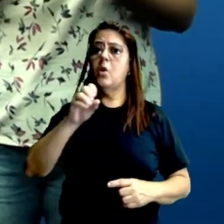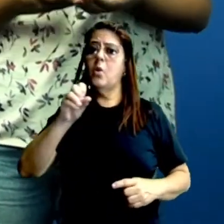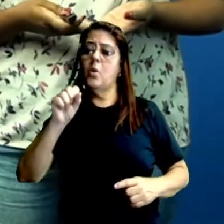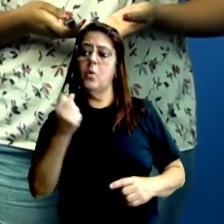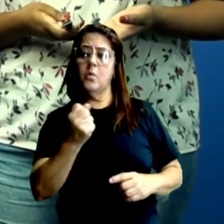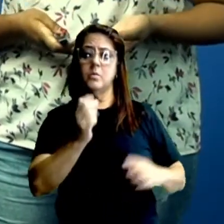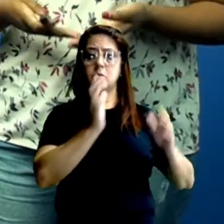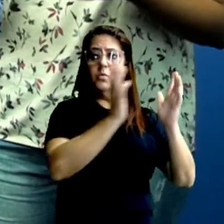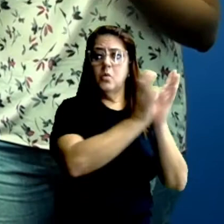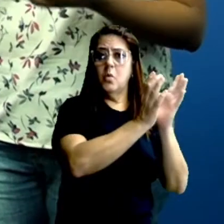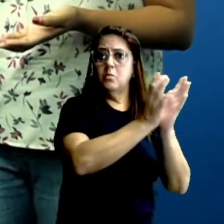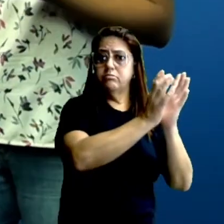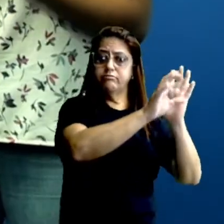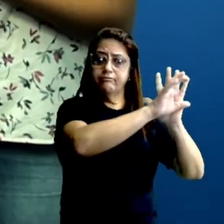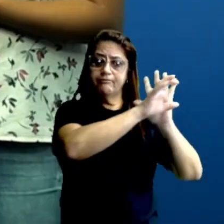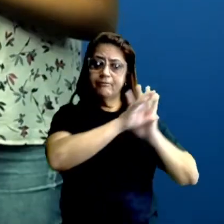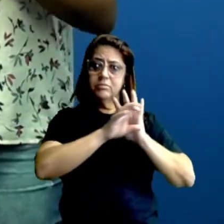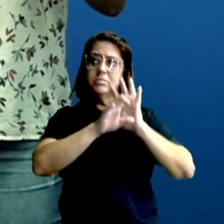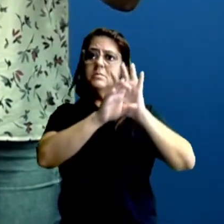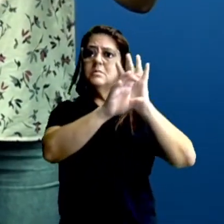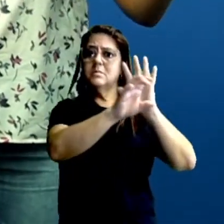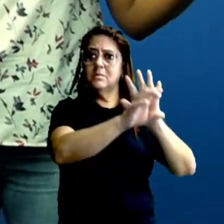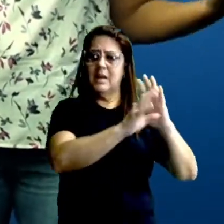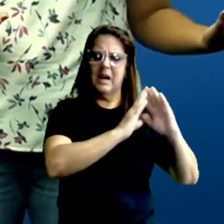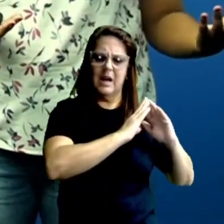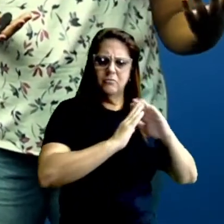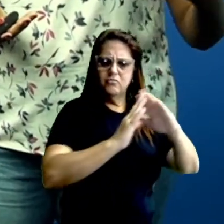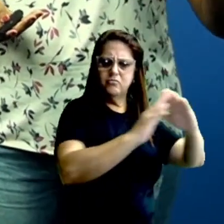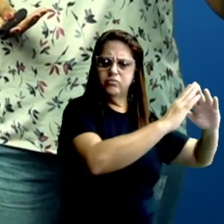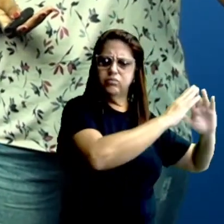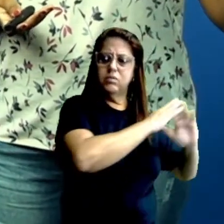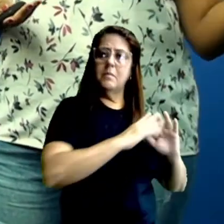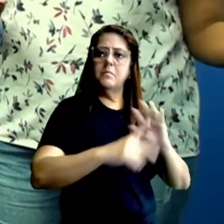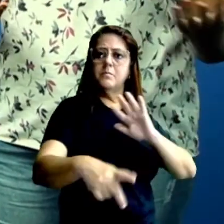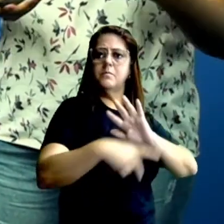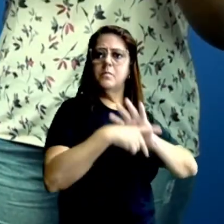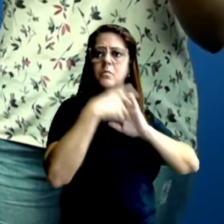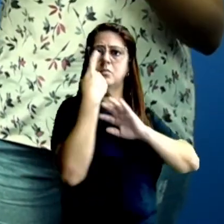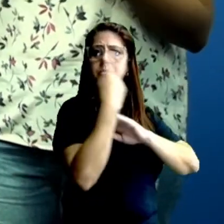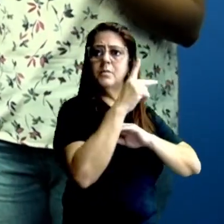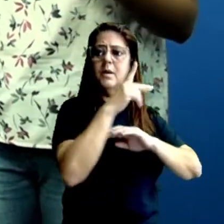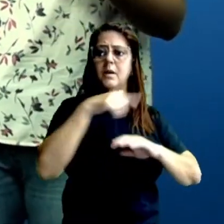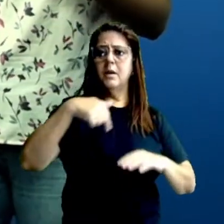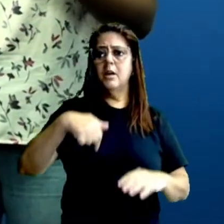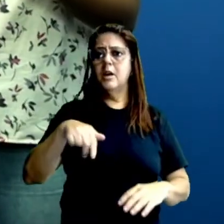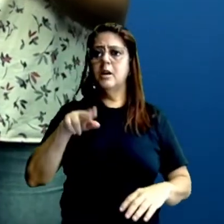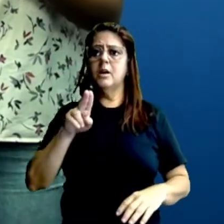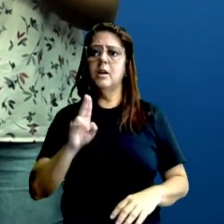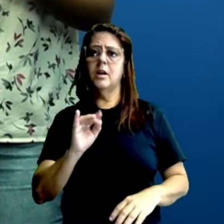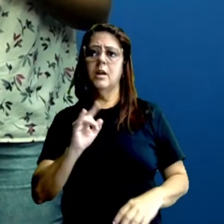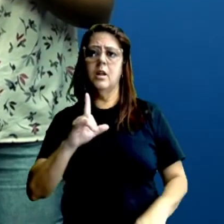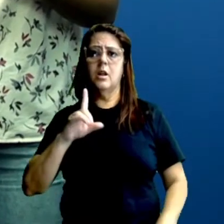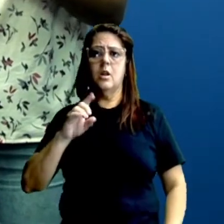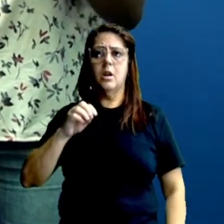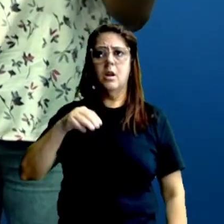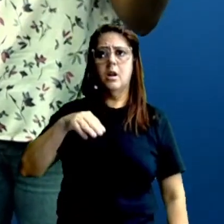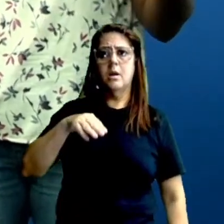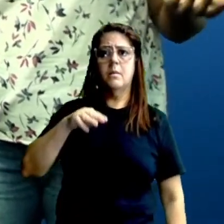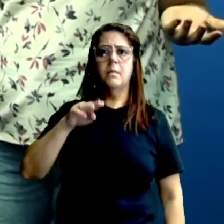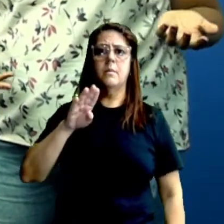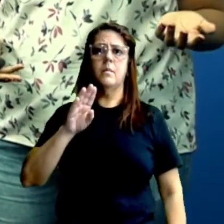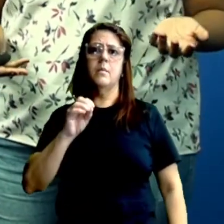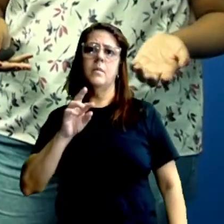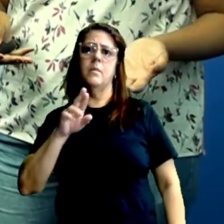Comunidades Quilombolas é que são originárias nesses primeiros são descendentes na perto a situação